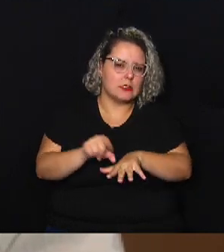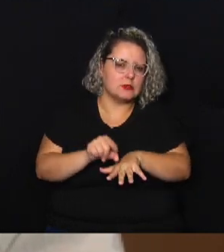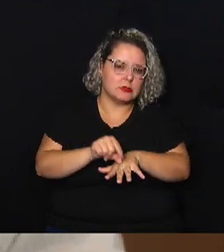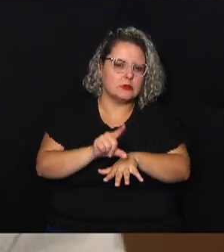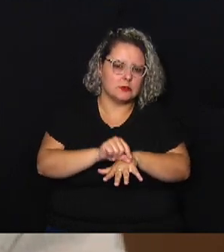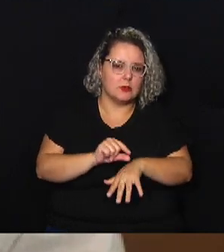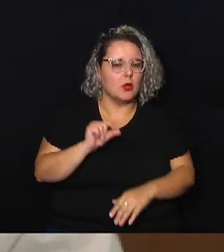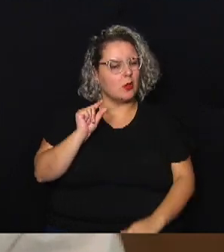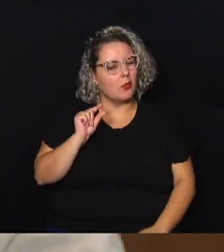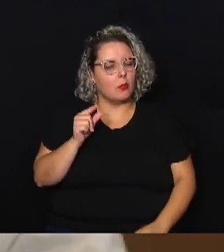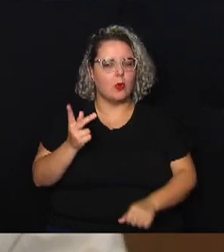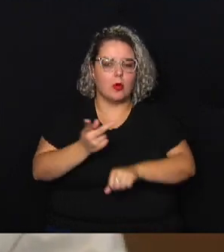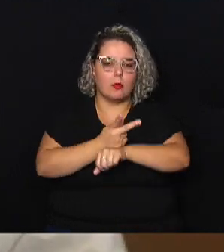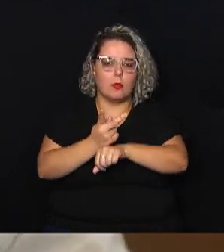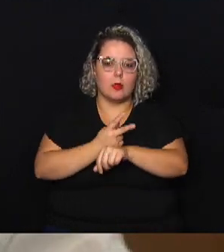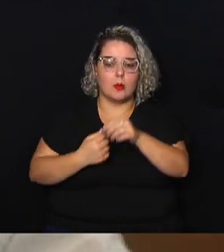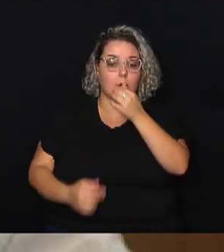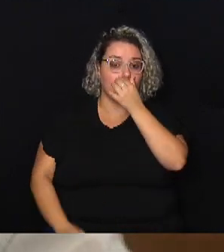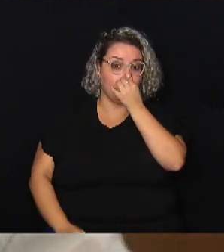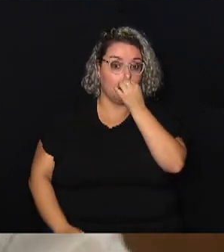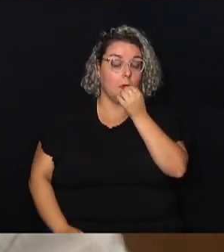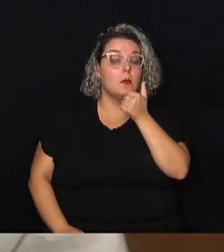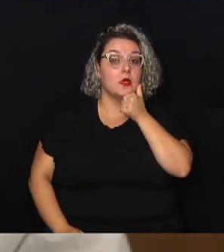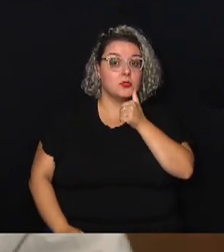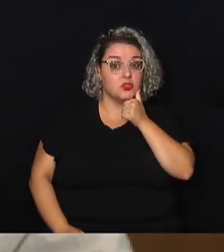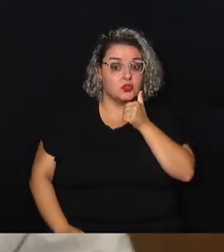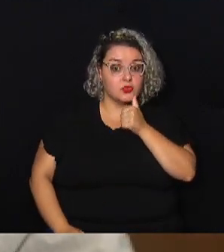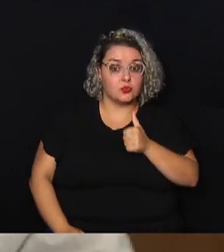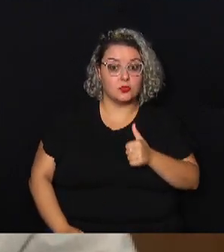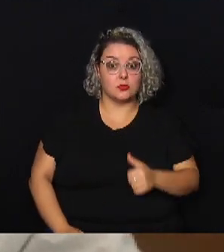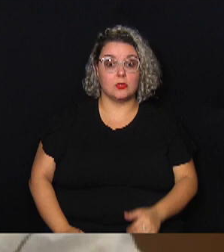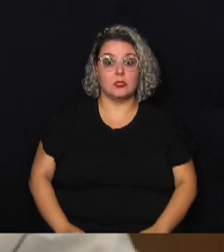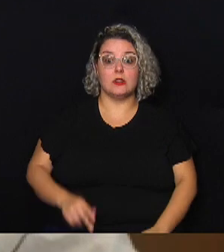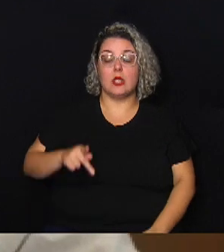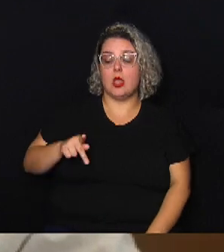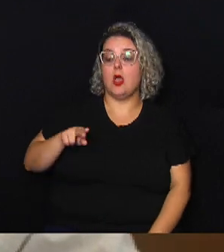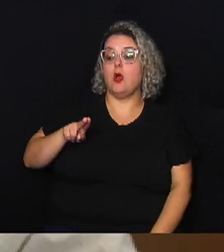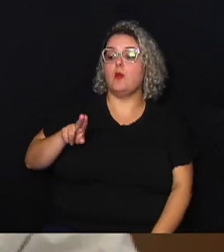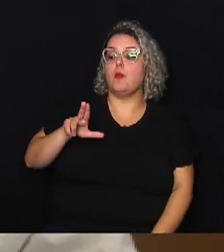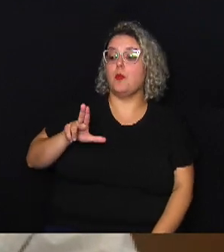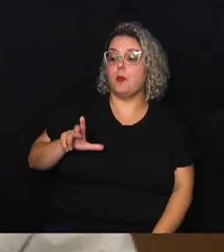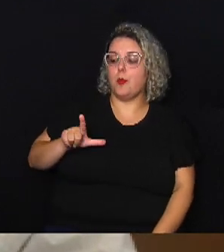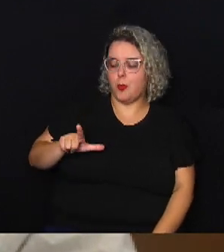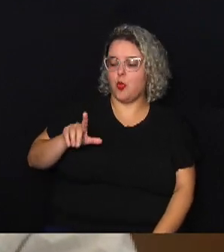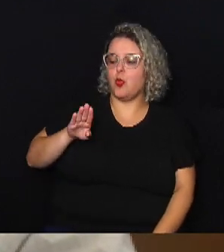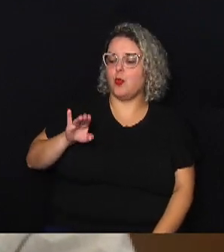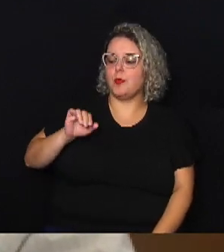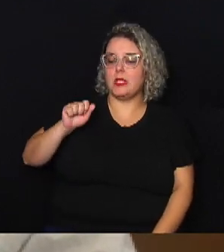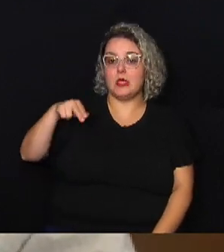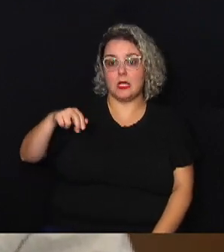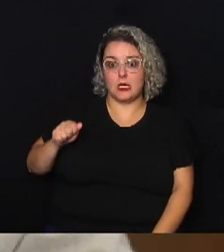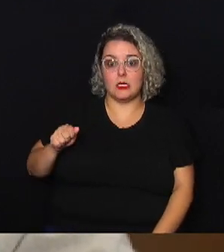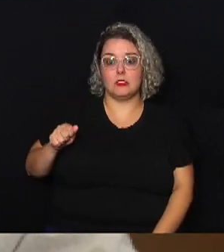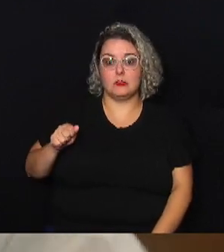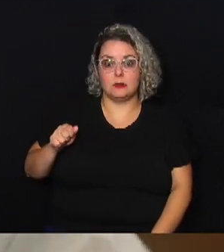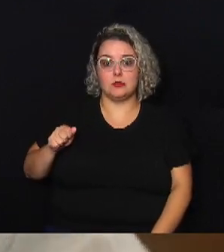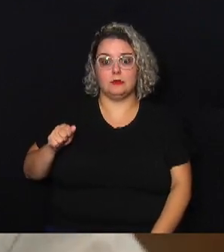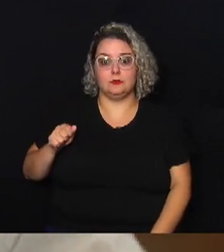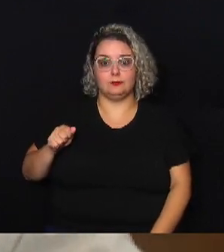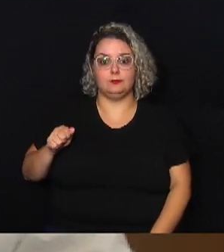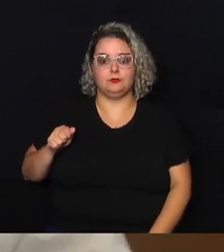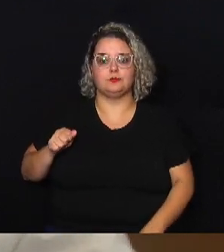pouca procura. Mas de mulher, a gente tem a região pubiana, né? Então tem um monte de Vênus, a gente acaba